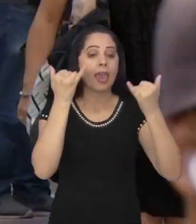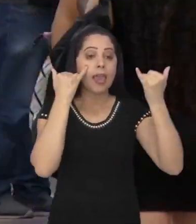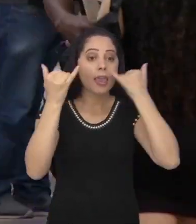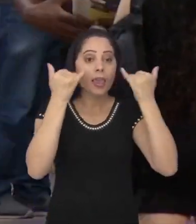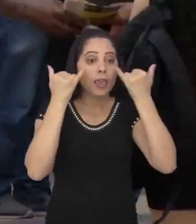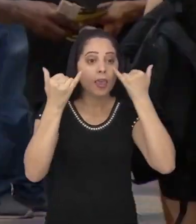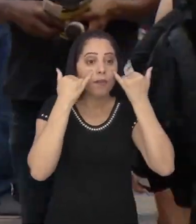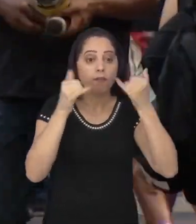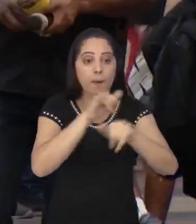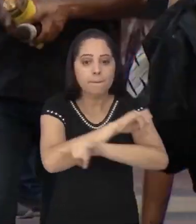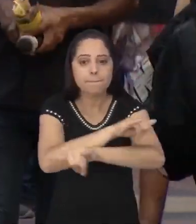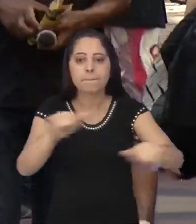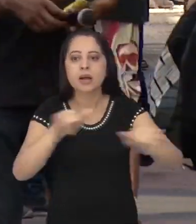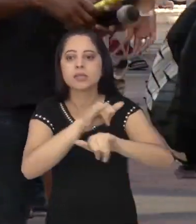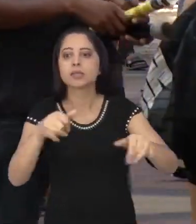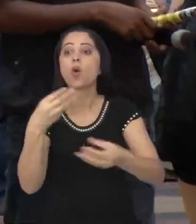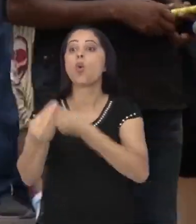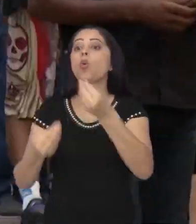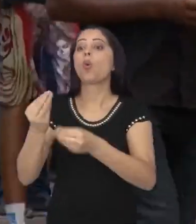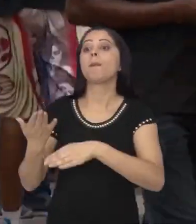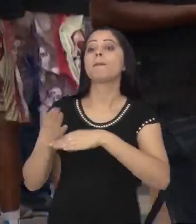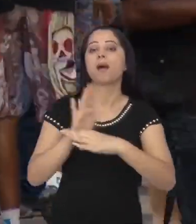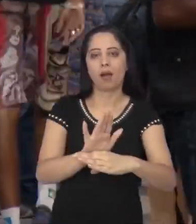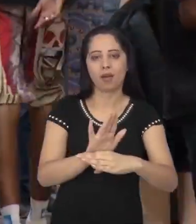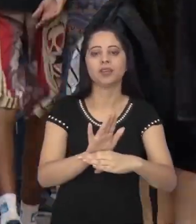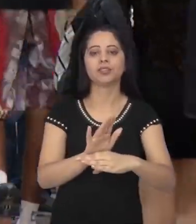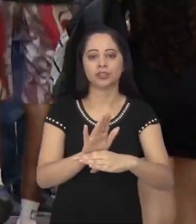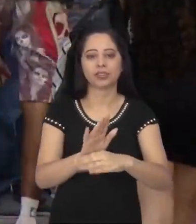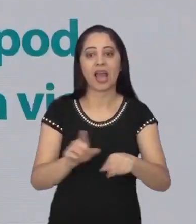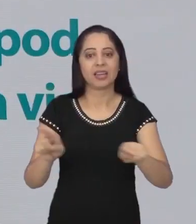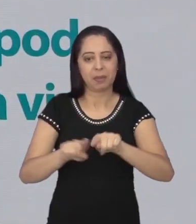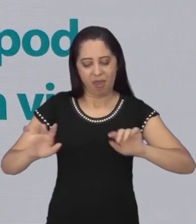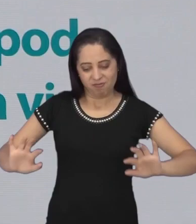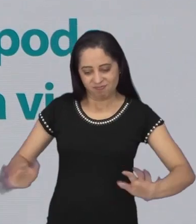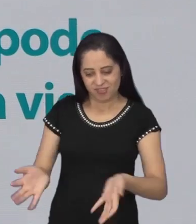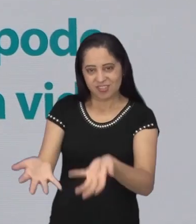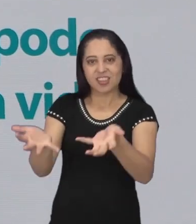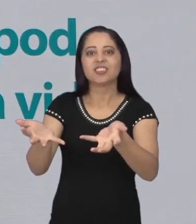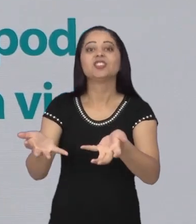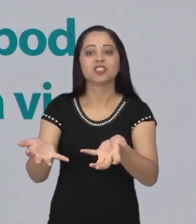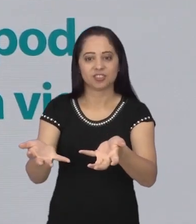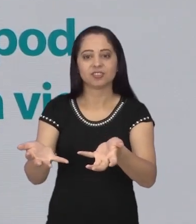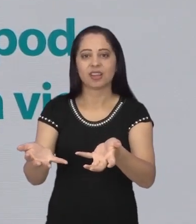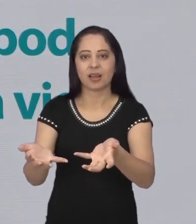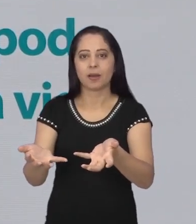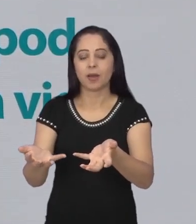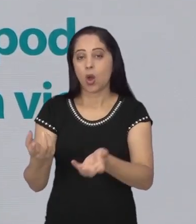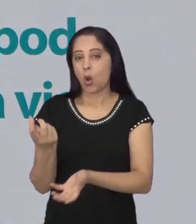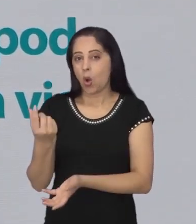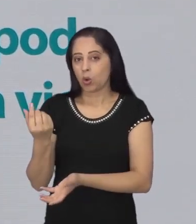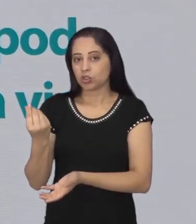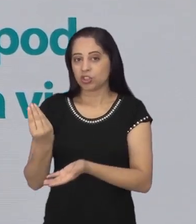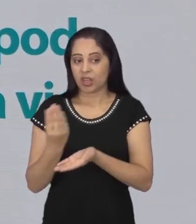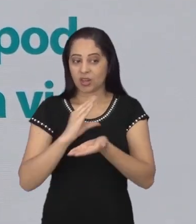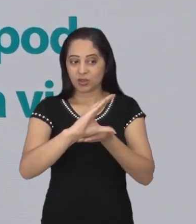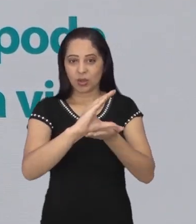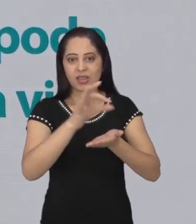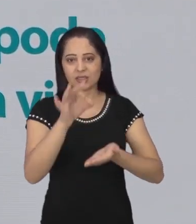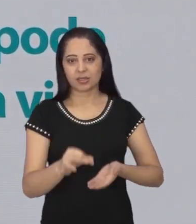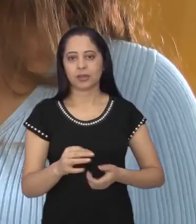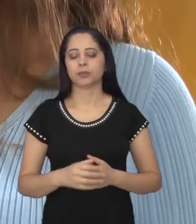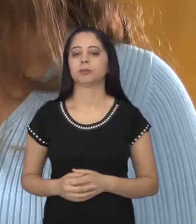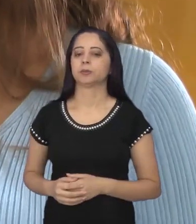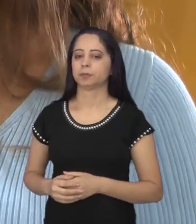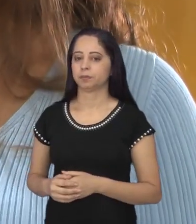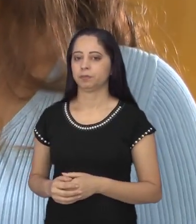como ajudar uma entidade a partir do imposto devido e, claro, estimular que esta doação seja destinada para a